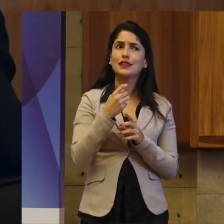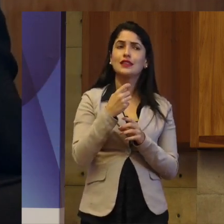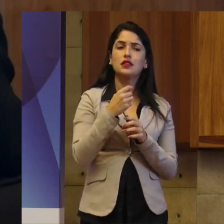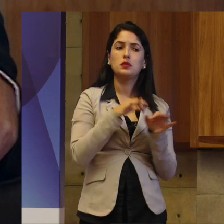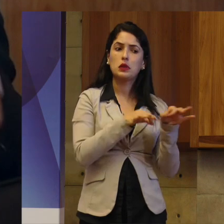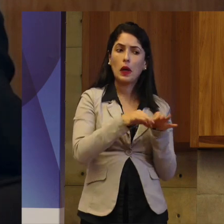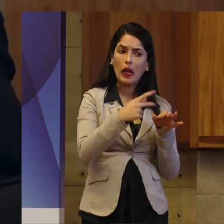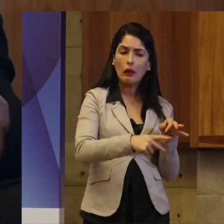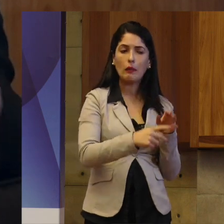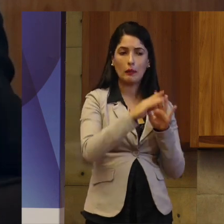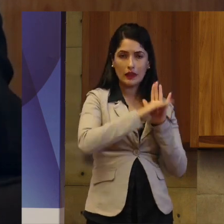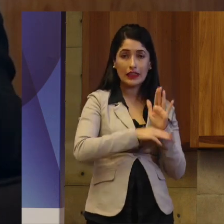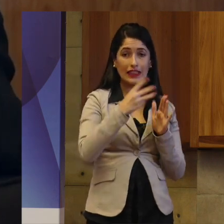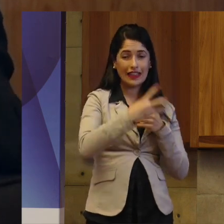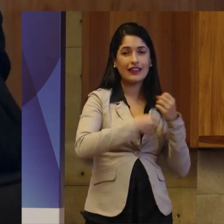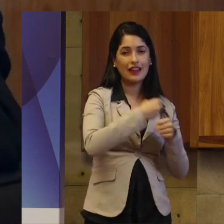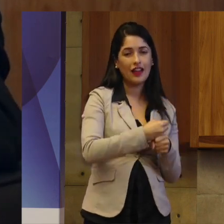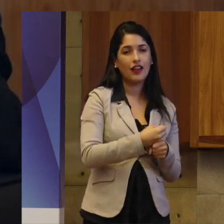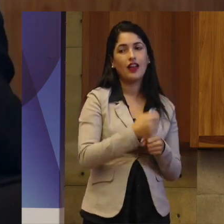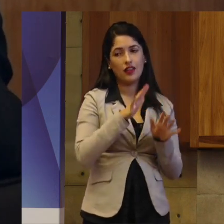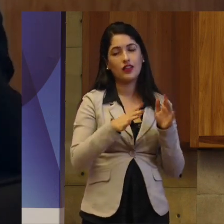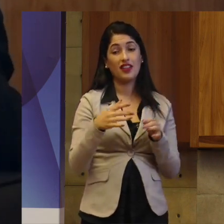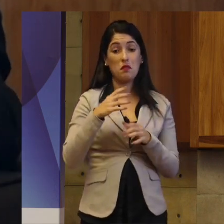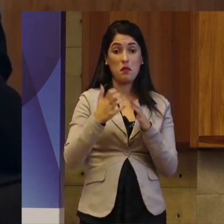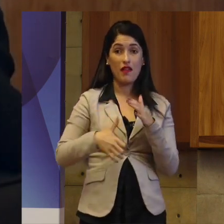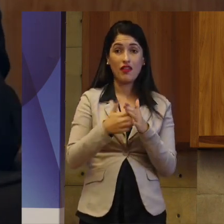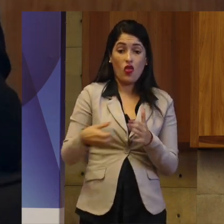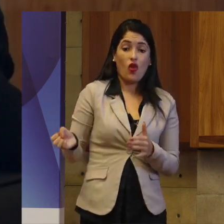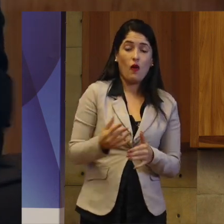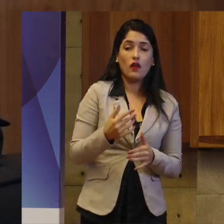empresas inovadoras, muitas vezes, passam os primeiros 3, 4, 5, 6, 7 anos